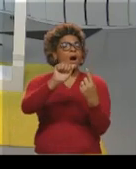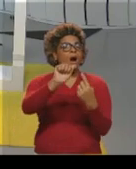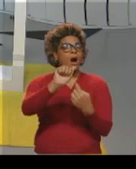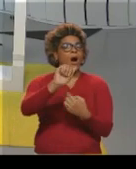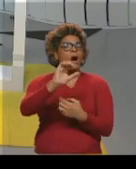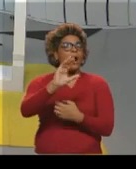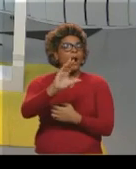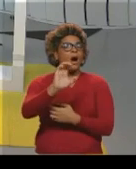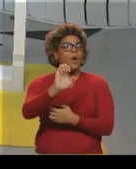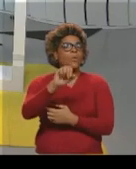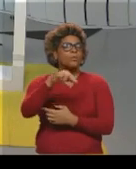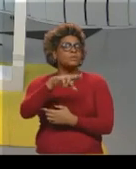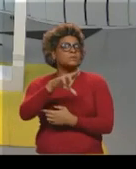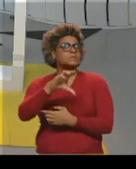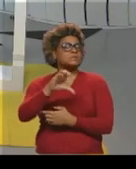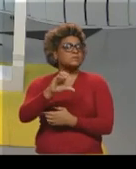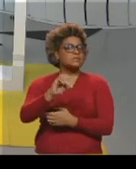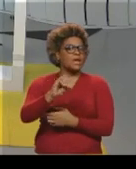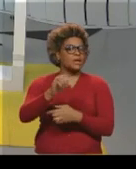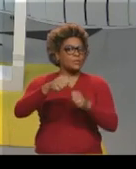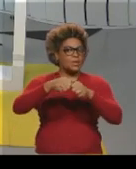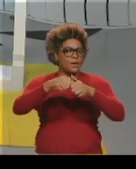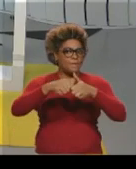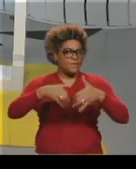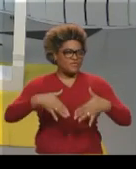alceno ramificado.